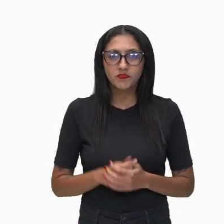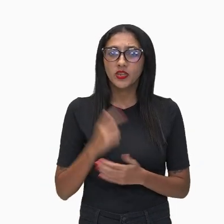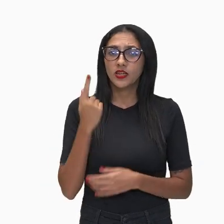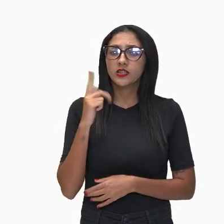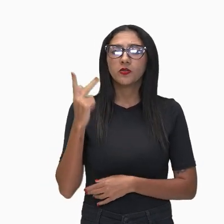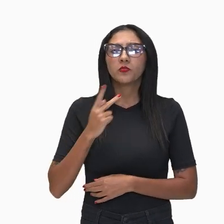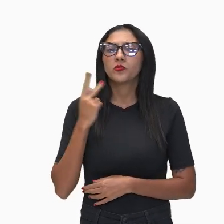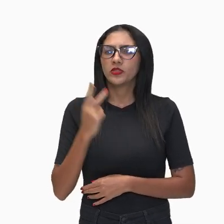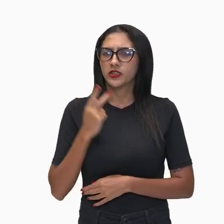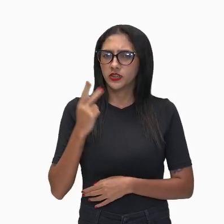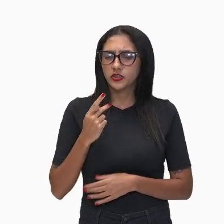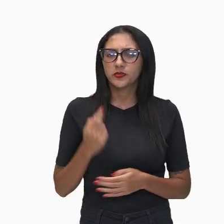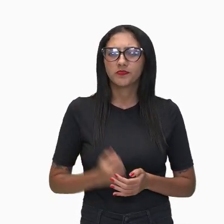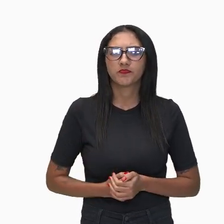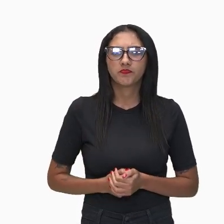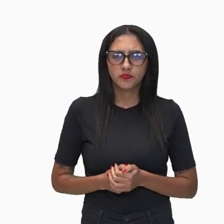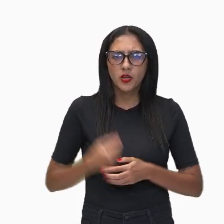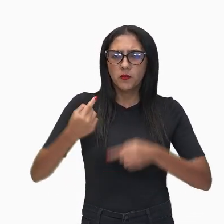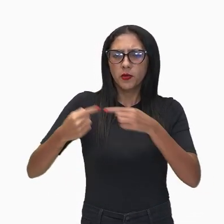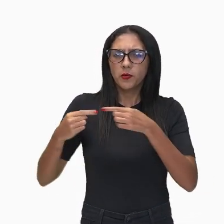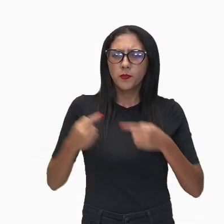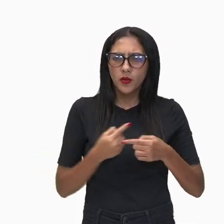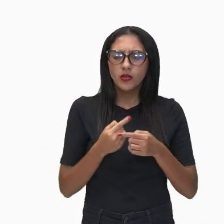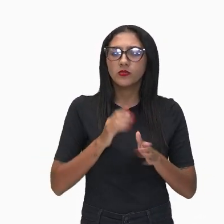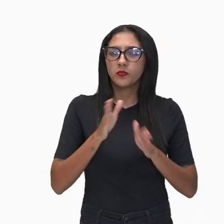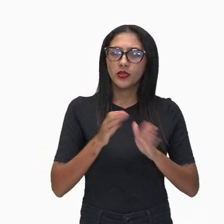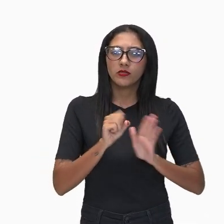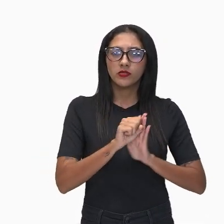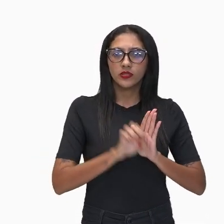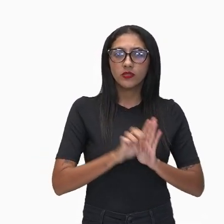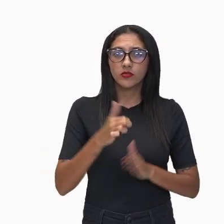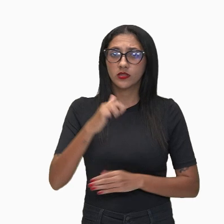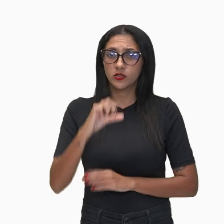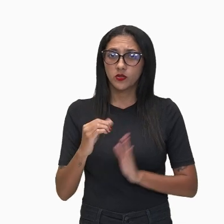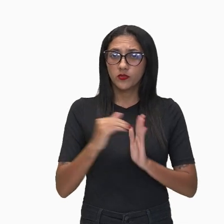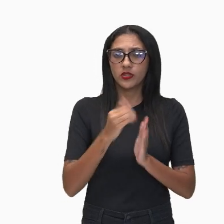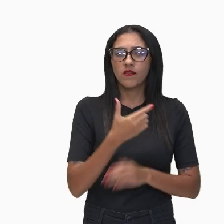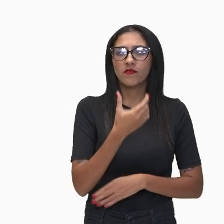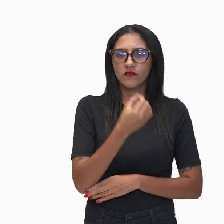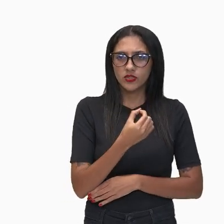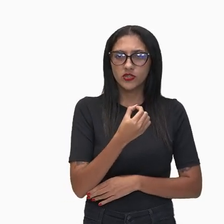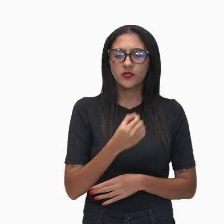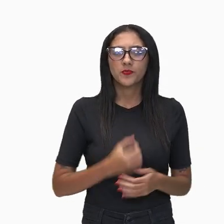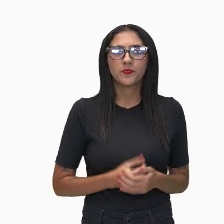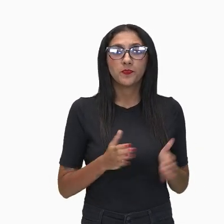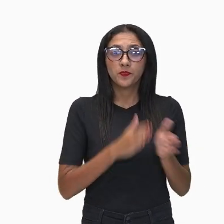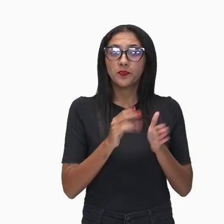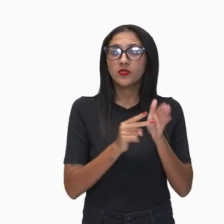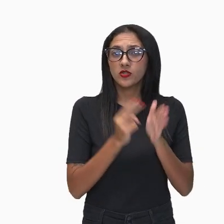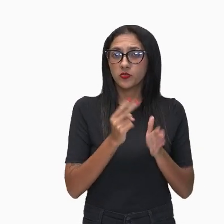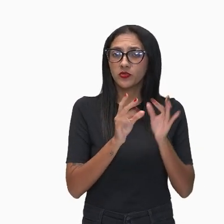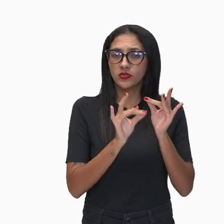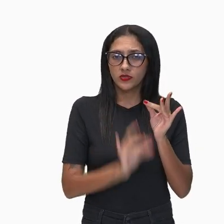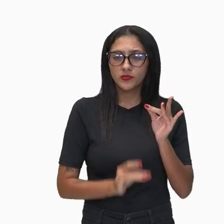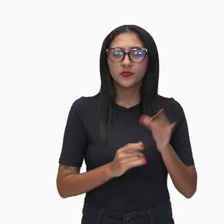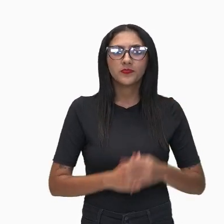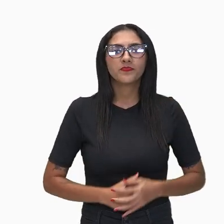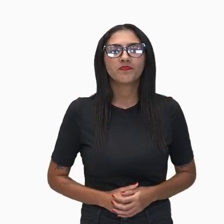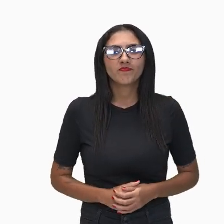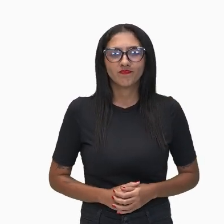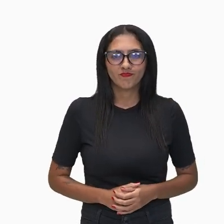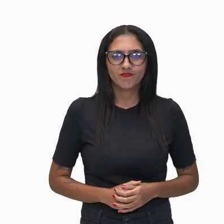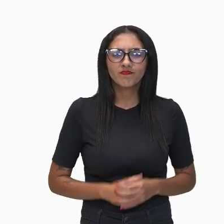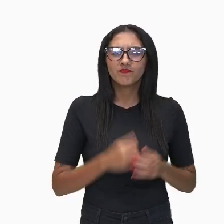geopolítica, conflitos entre os séculos 19 e 20, parte 2. E o detalhamento,